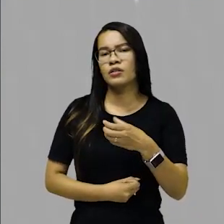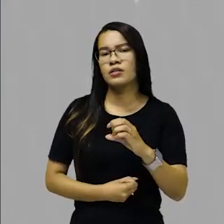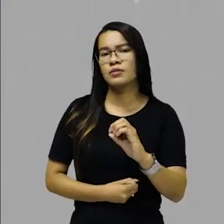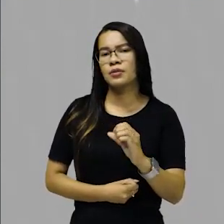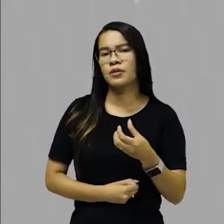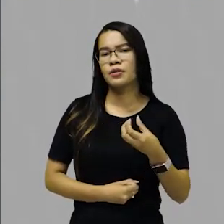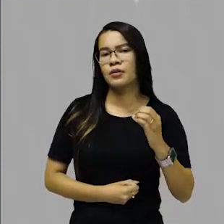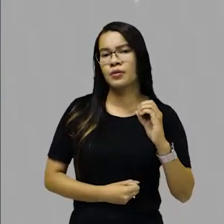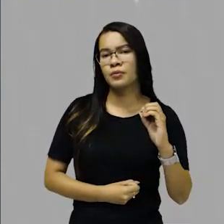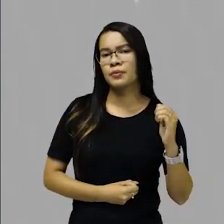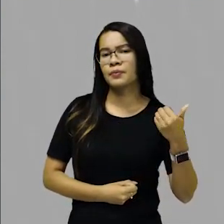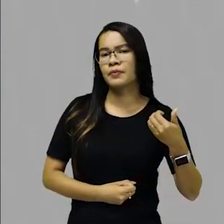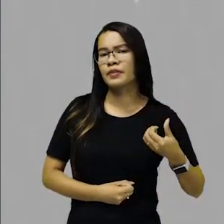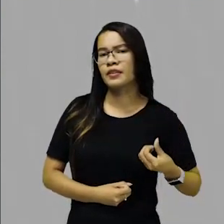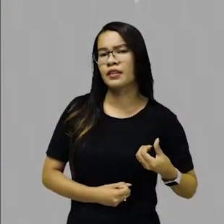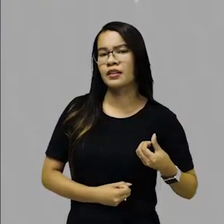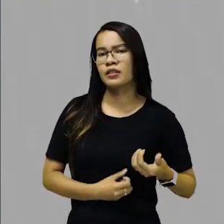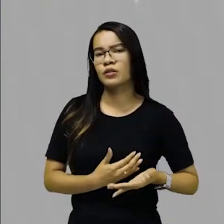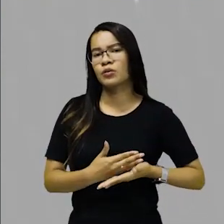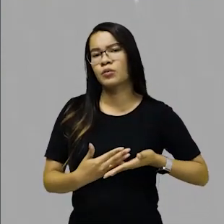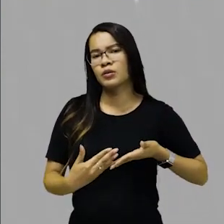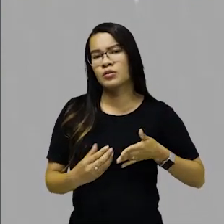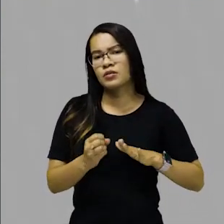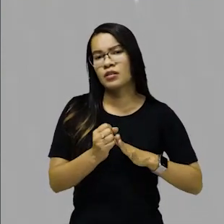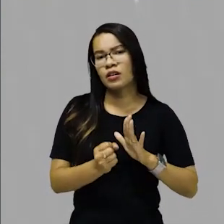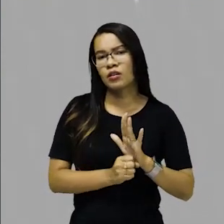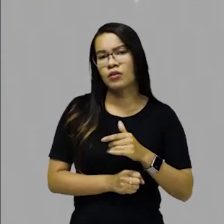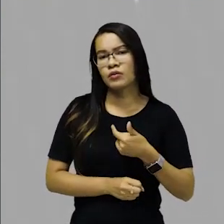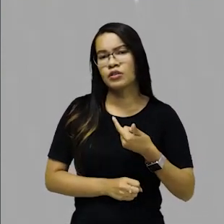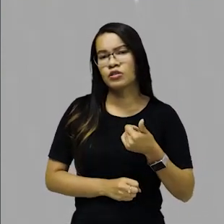Olha só, uma lei do início do século XXI.